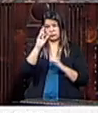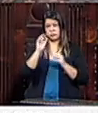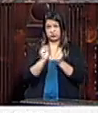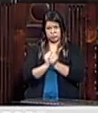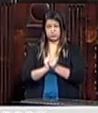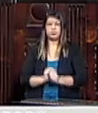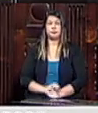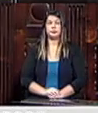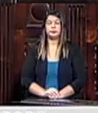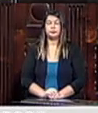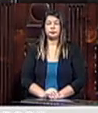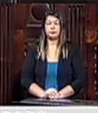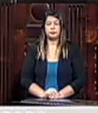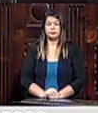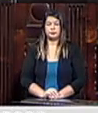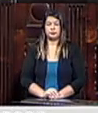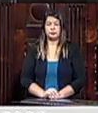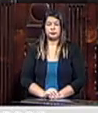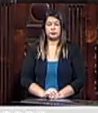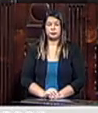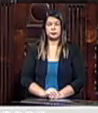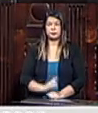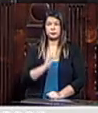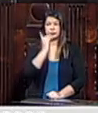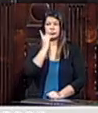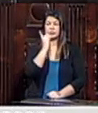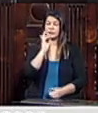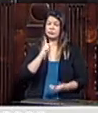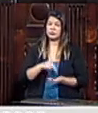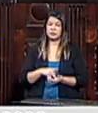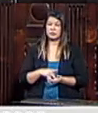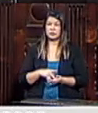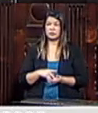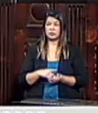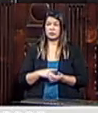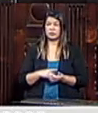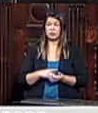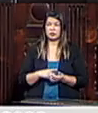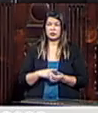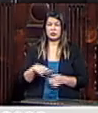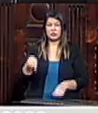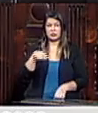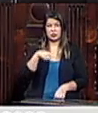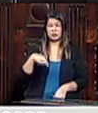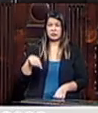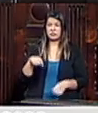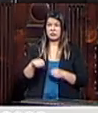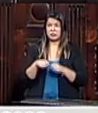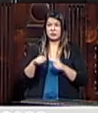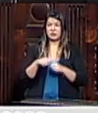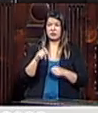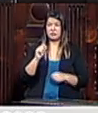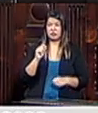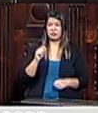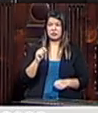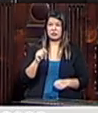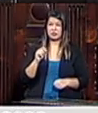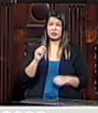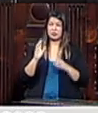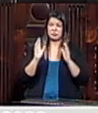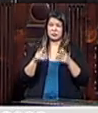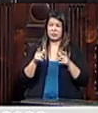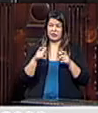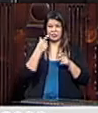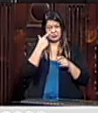presidente. Deputado, na verdade, a gente faz sempre aqui, só que o projeto, me chamei a atenção